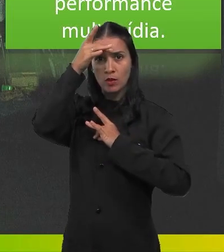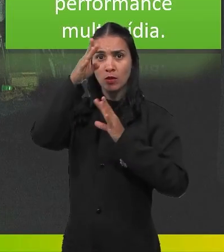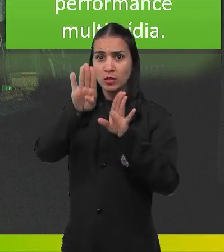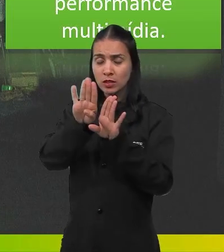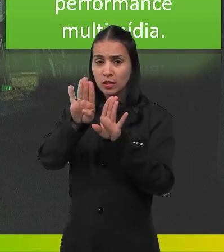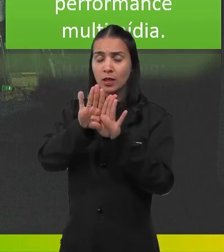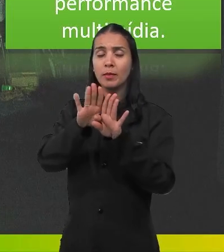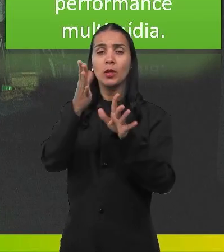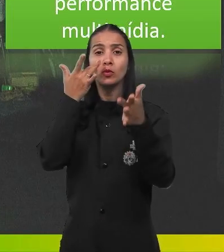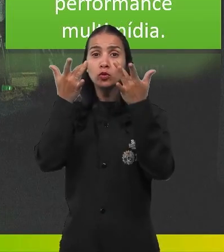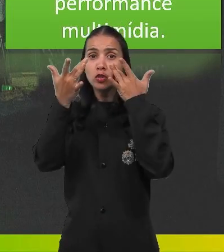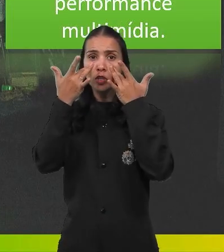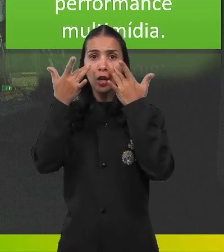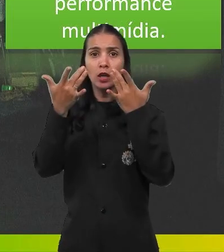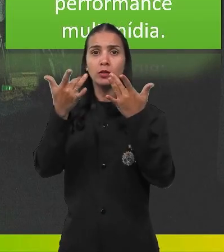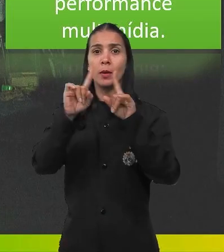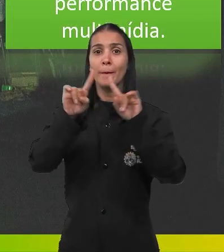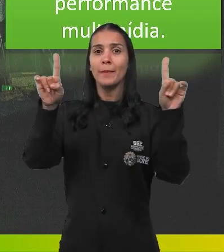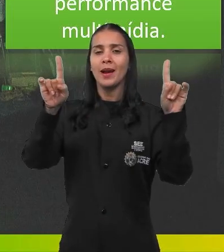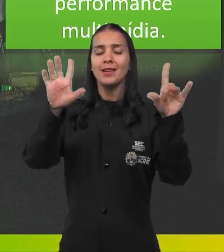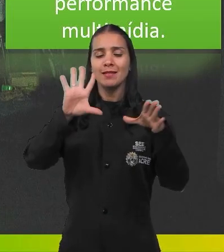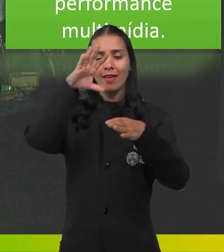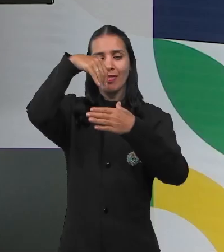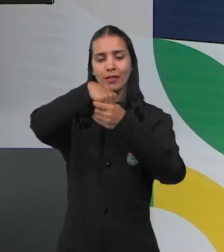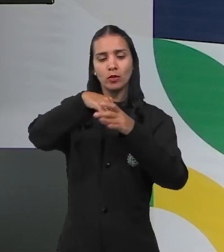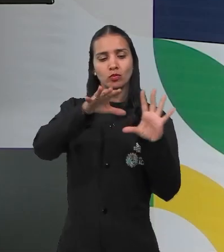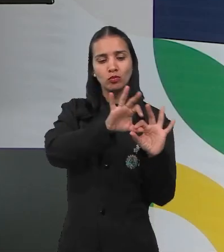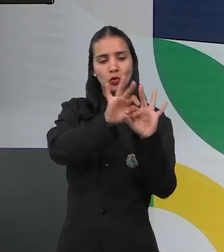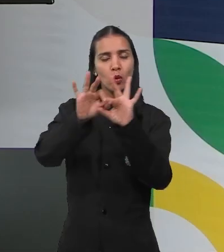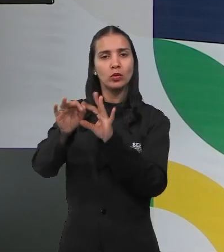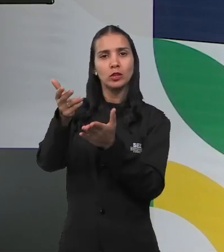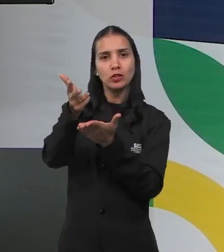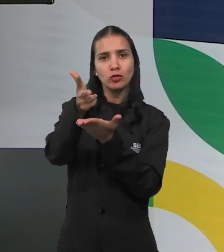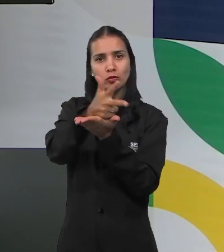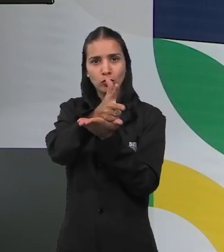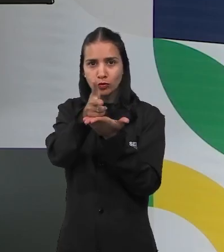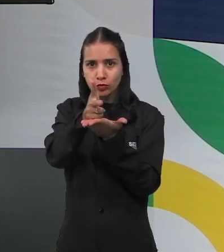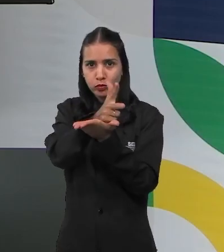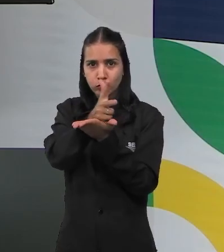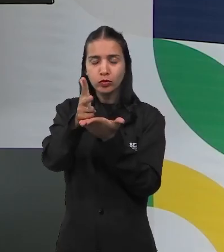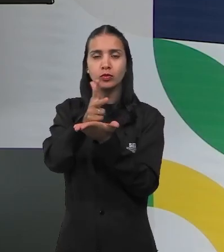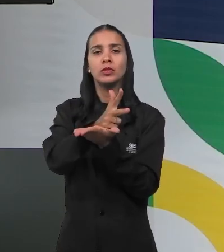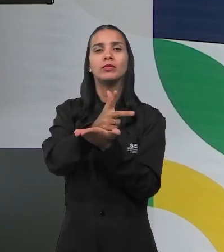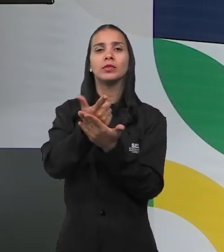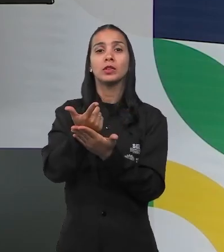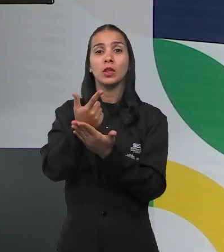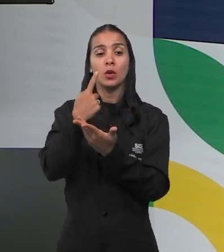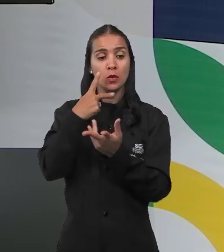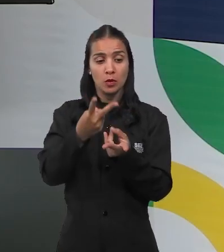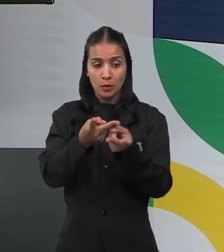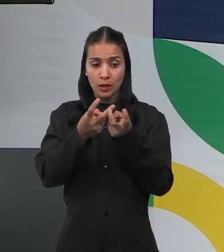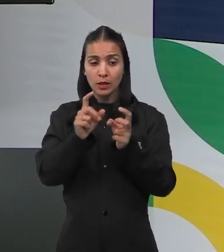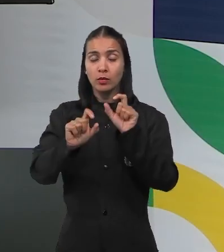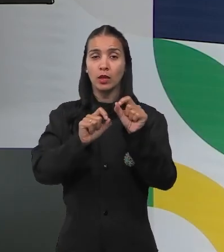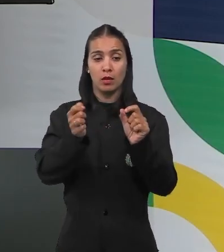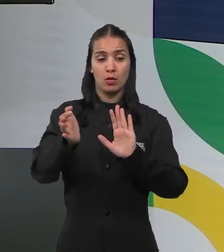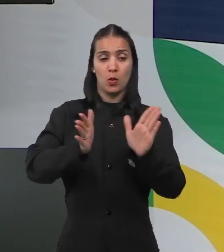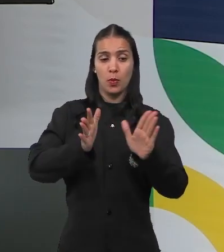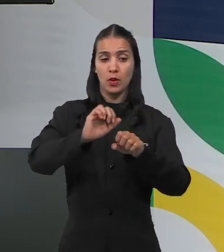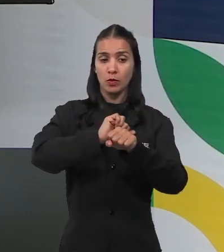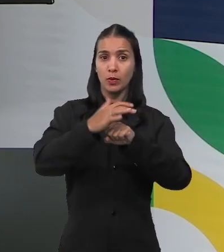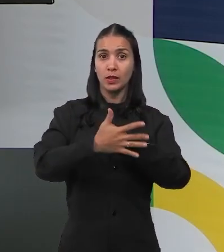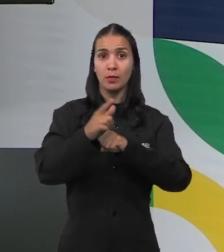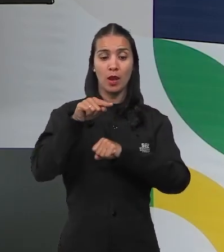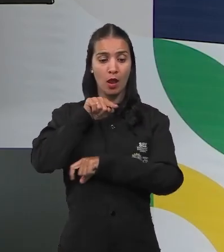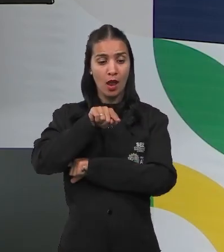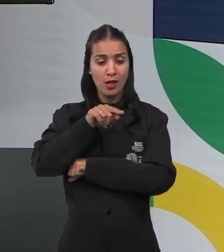performance multimídia. Nesse momento aí de pandemia, a gente viu que acelerou, né, a reelaboração, a